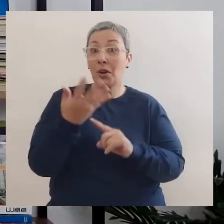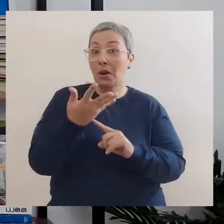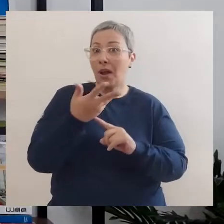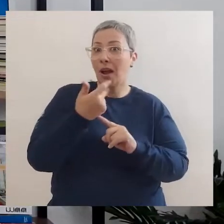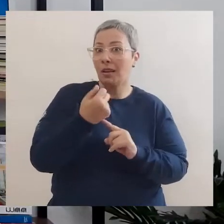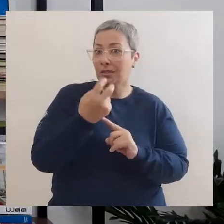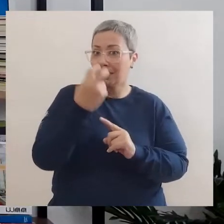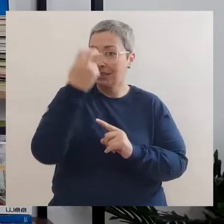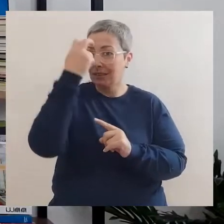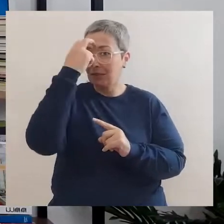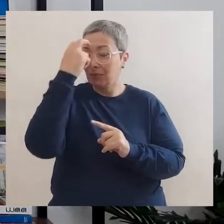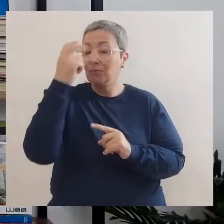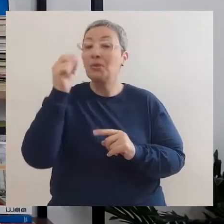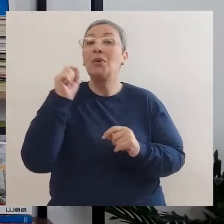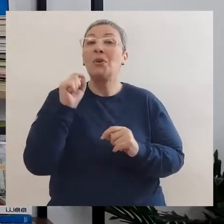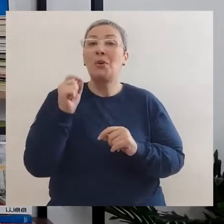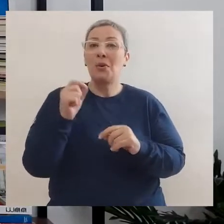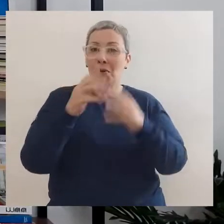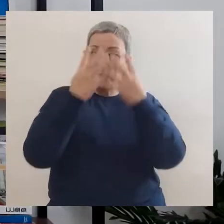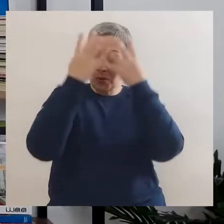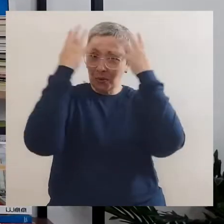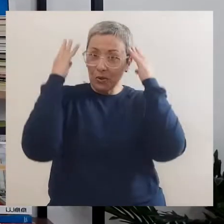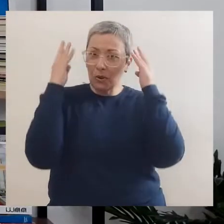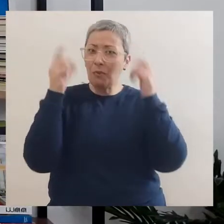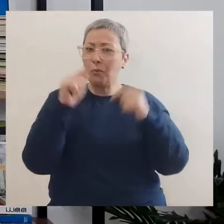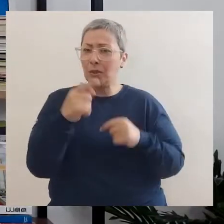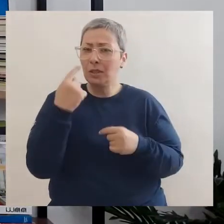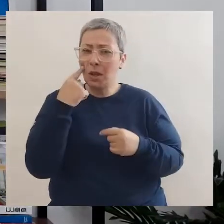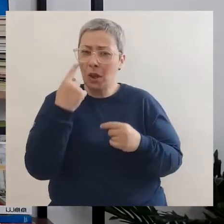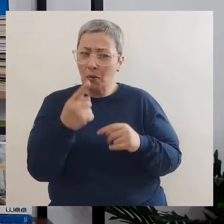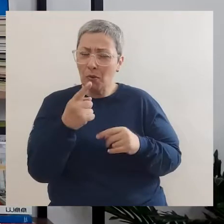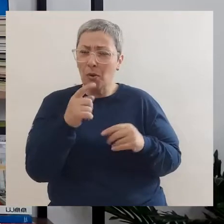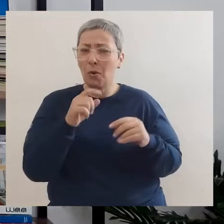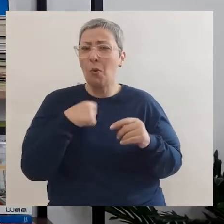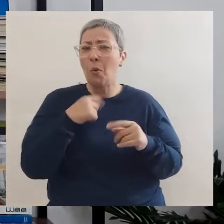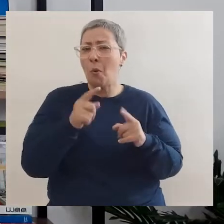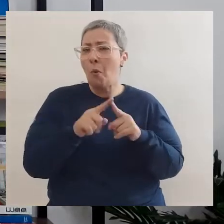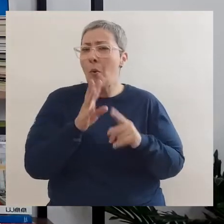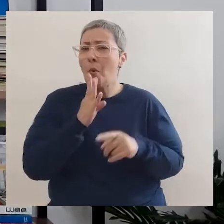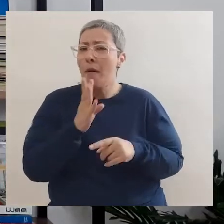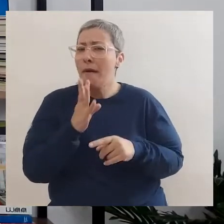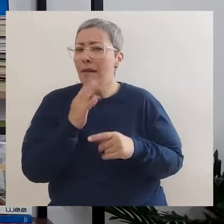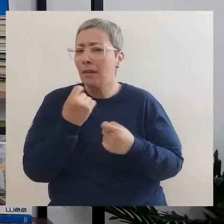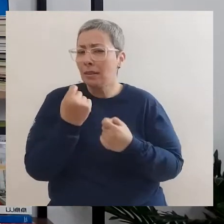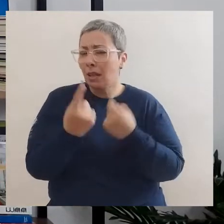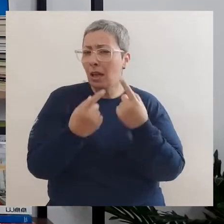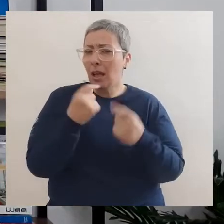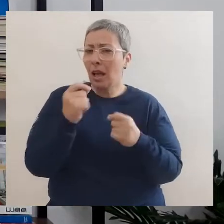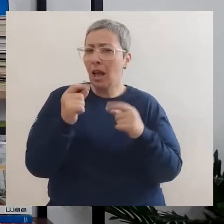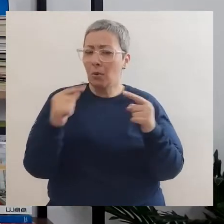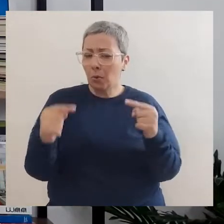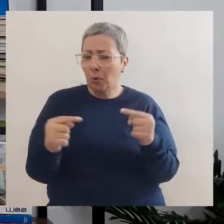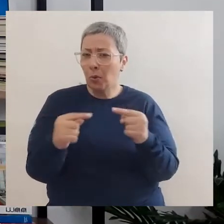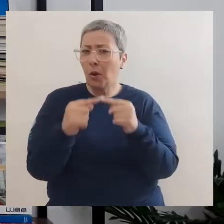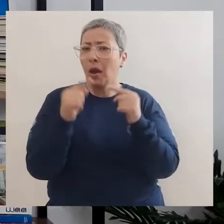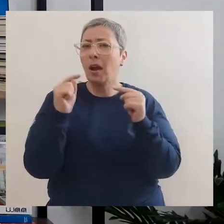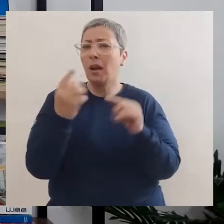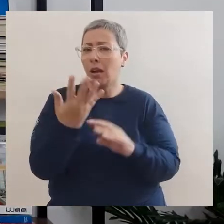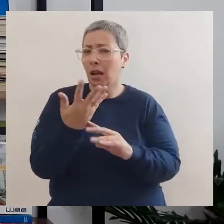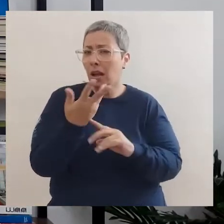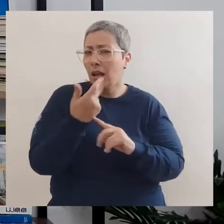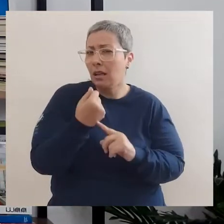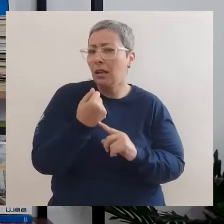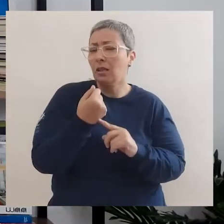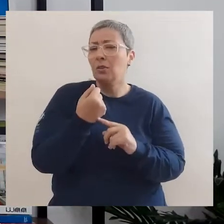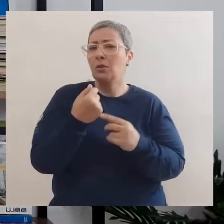da arte indígena? Olha que interessante. Você já viu alguma coisa relacionada à